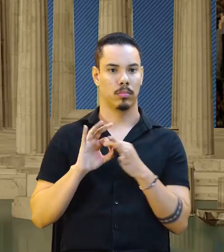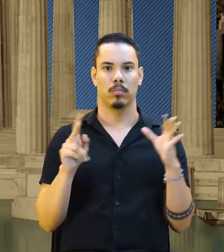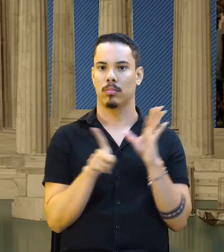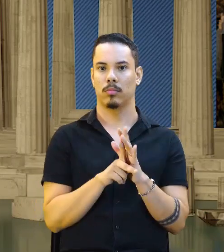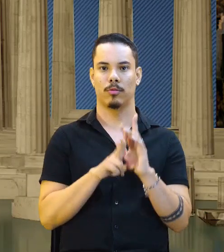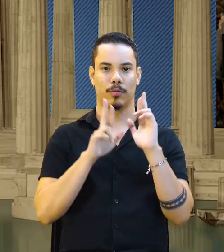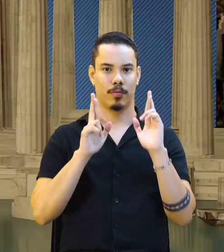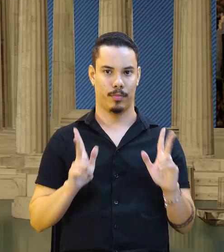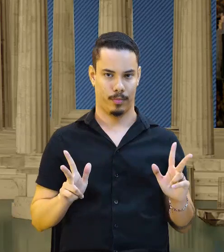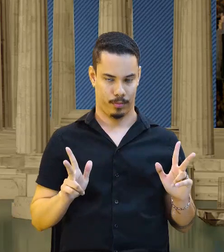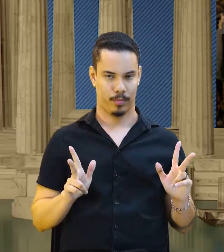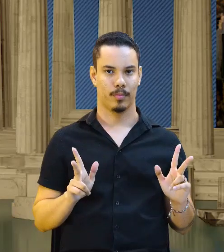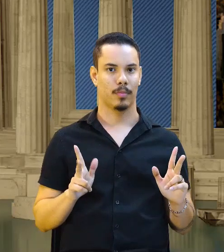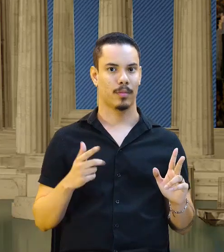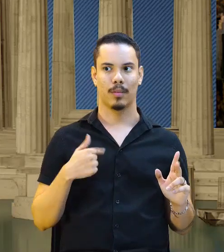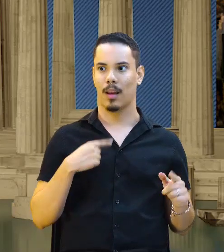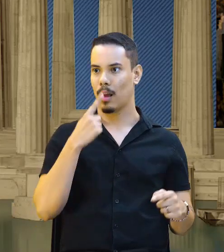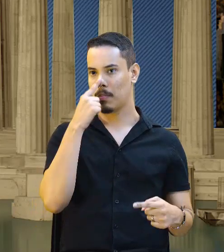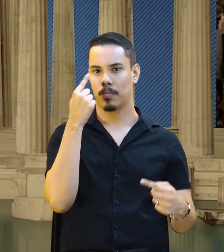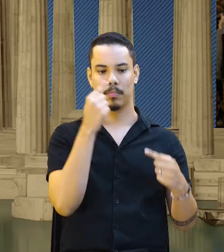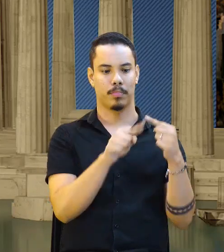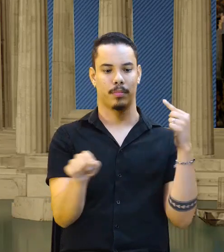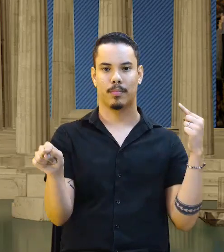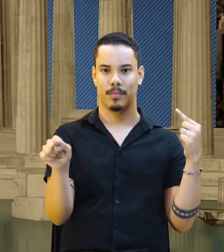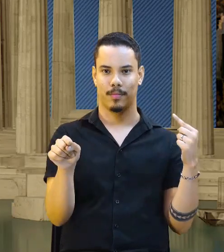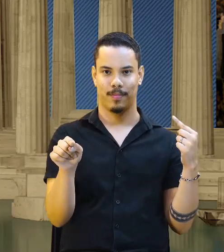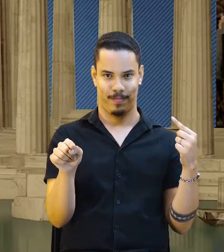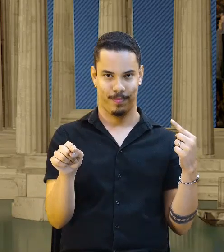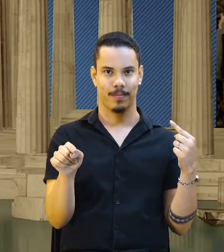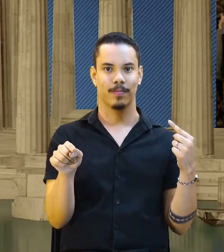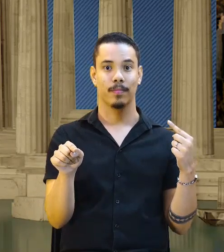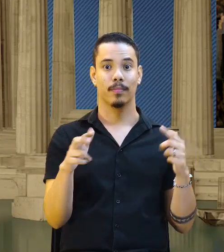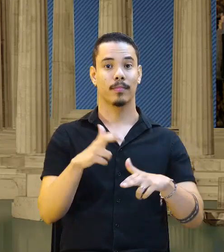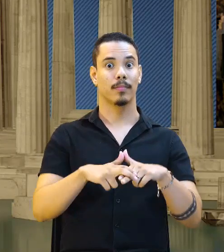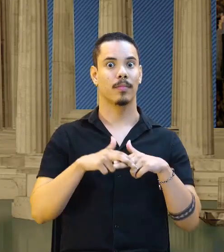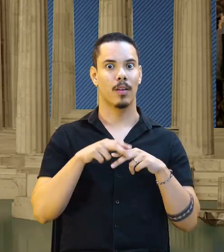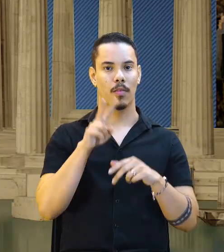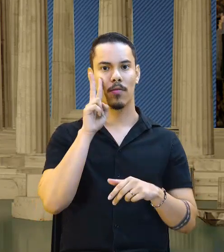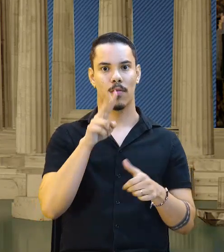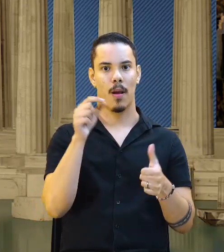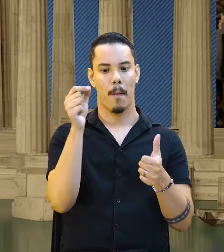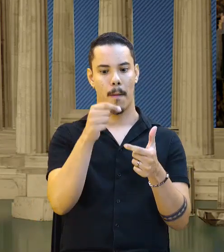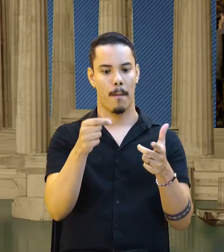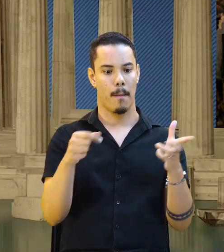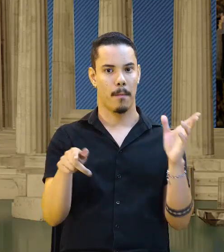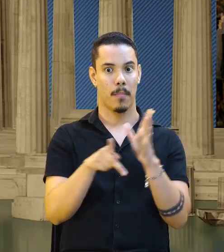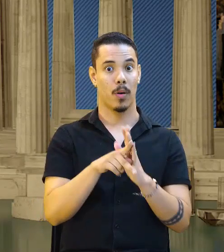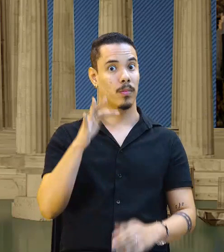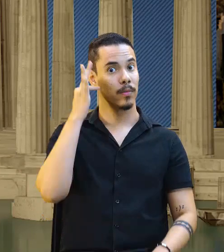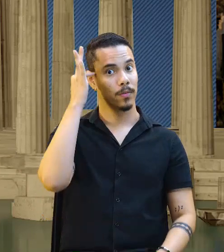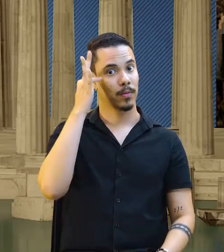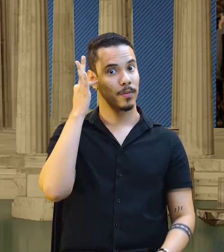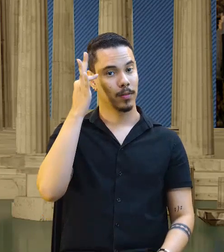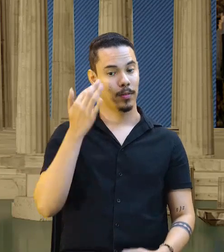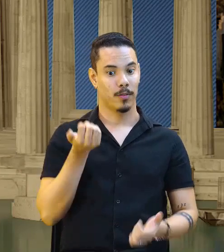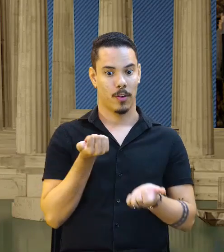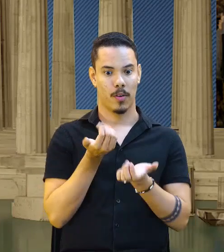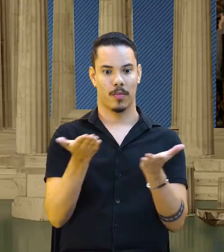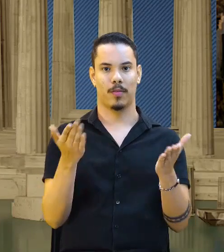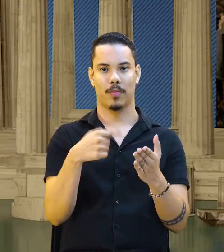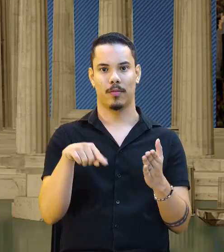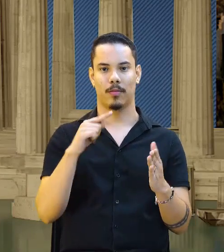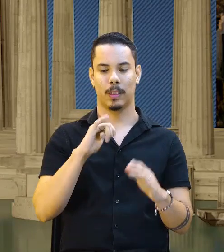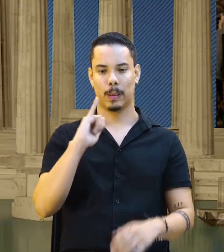Vocês veem que é totalmente diferente, né? Veja só os parâmetros, né, que a filosofia oferece para vocês se debruçar, né?